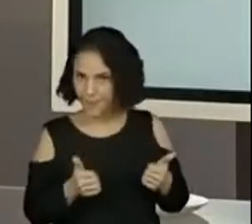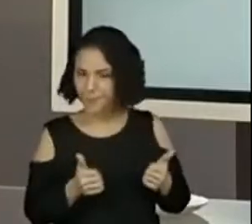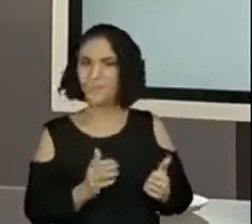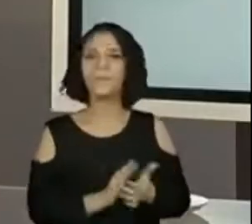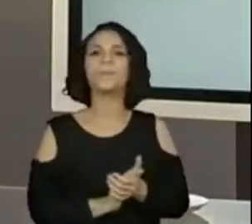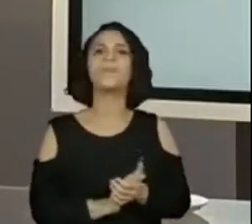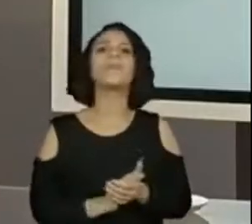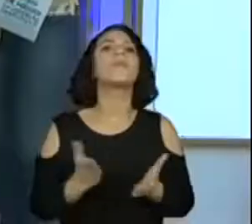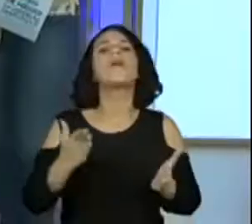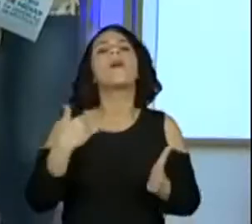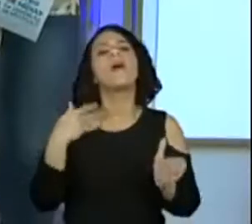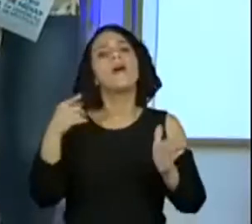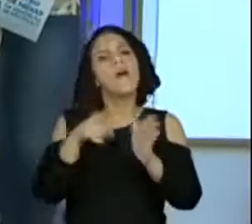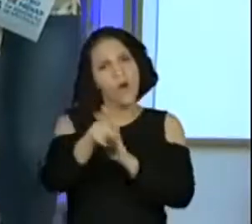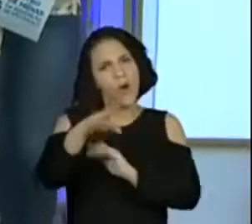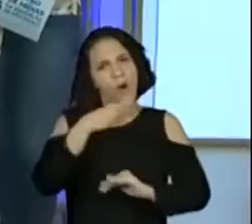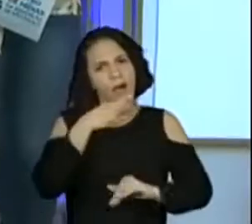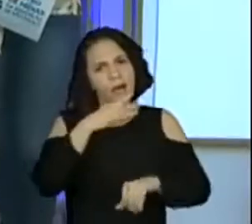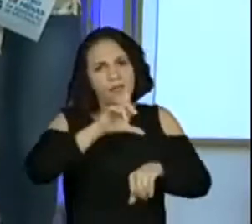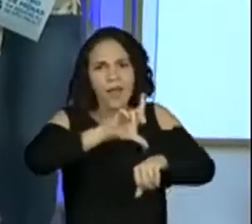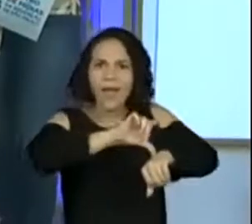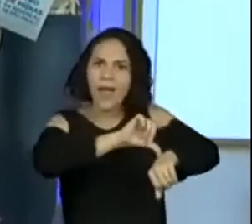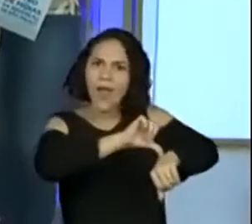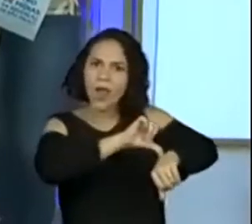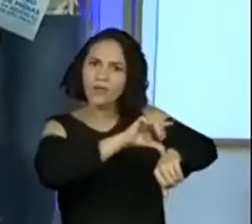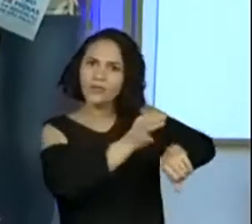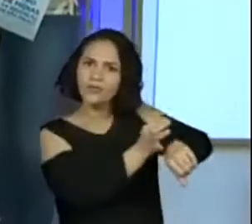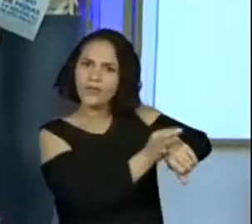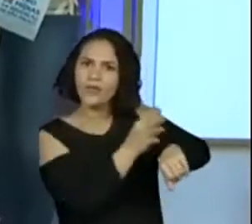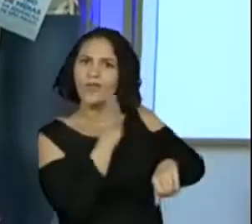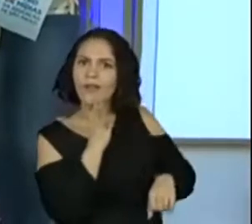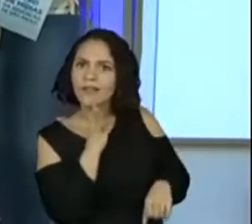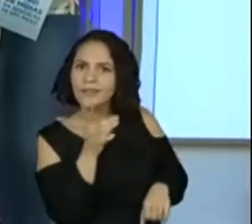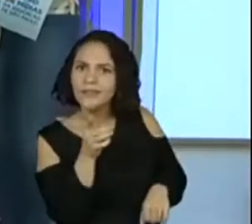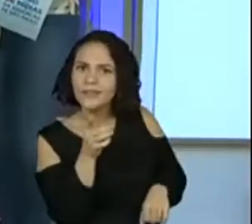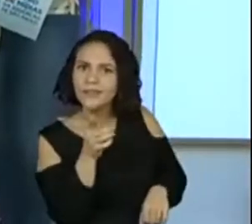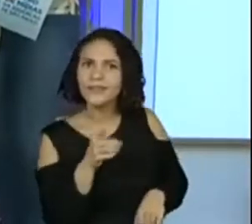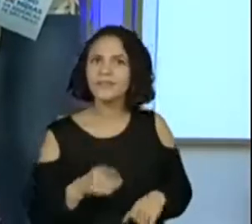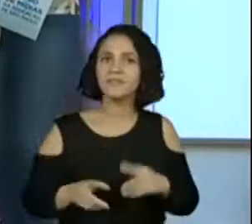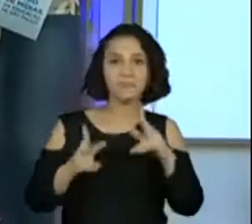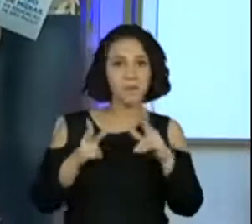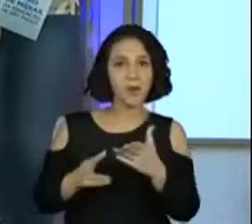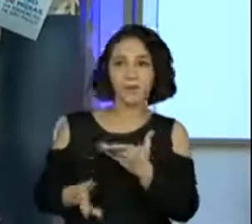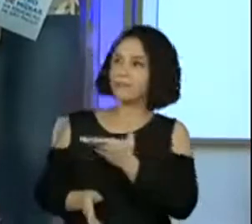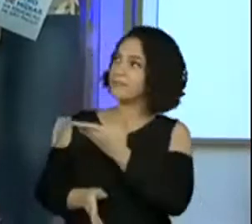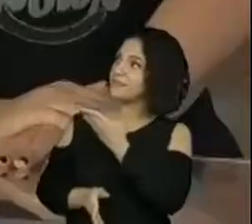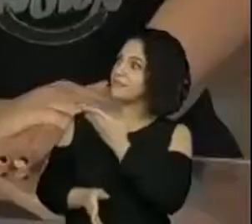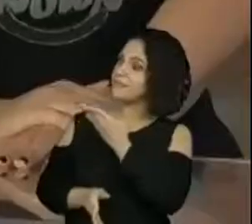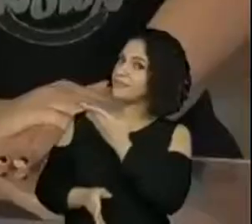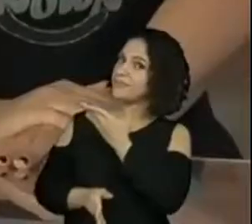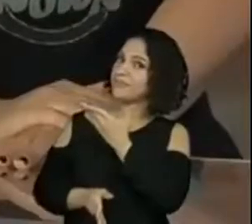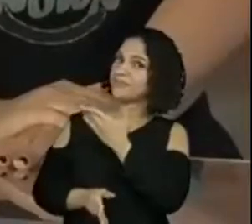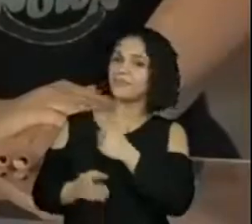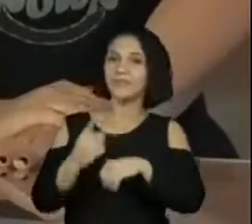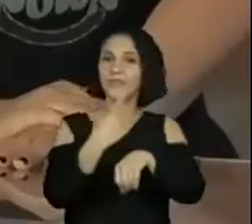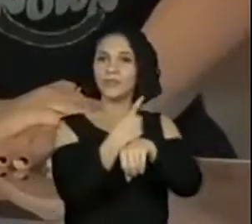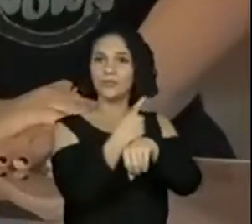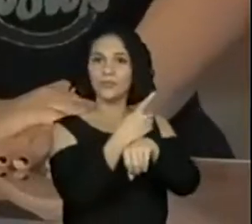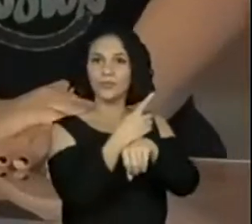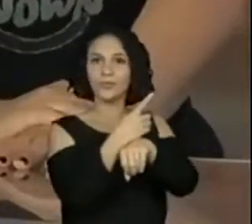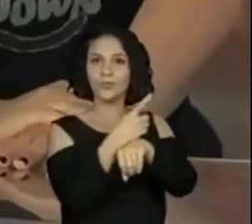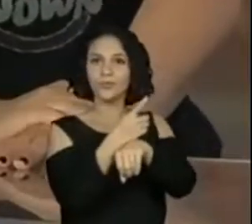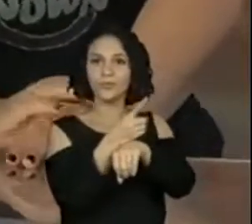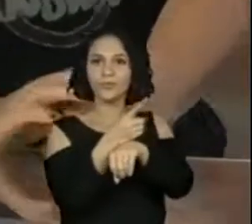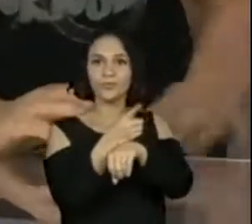vocês conhecem o relógio. Todo mundo já viu um relógio como esse? De ponteiro?